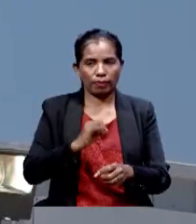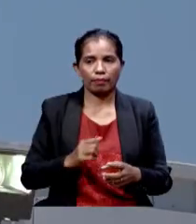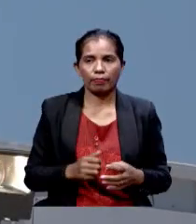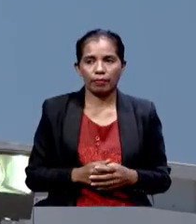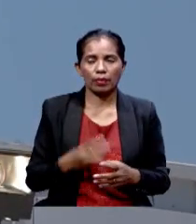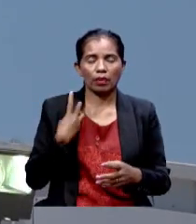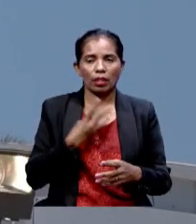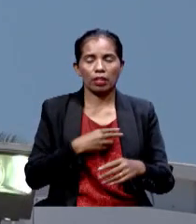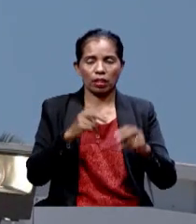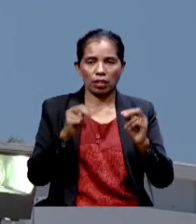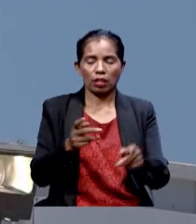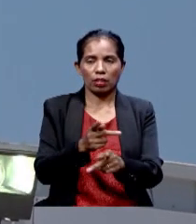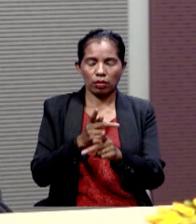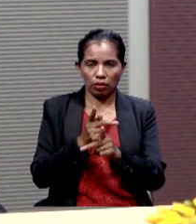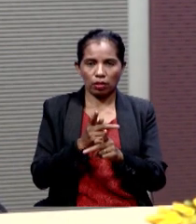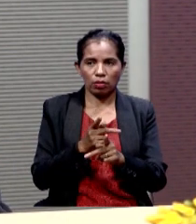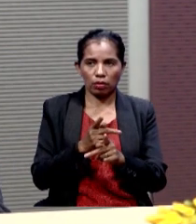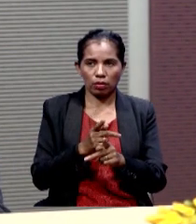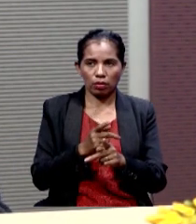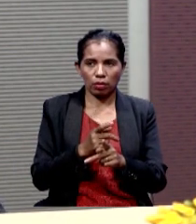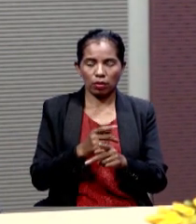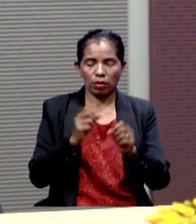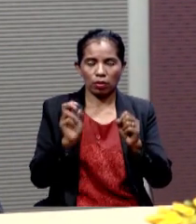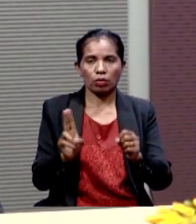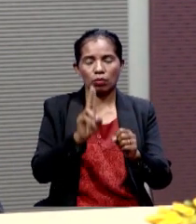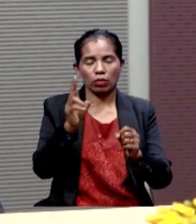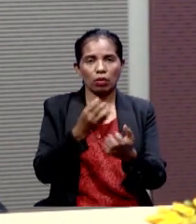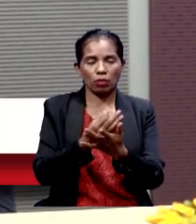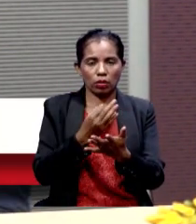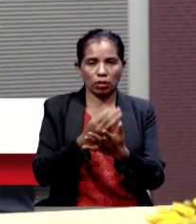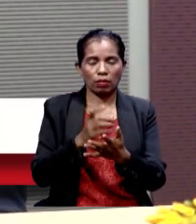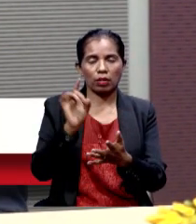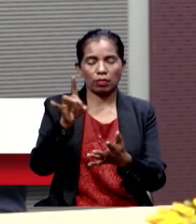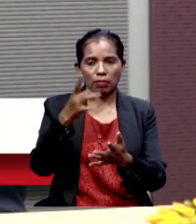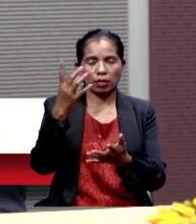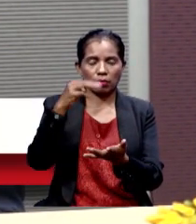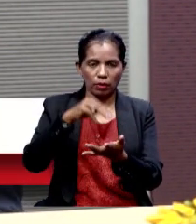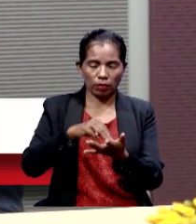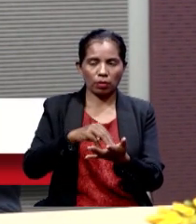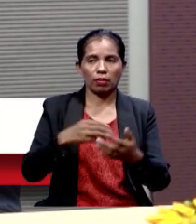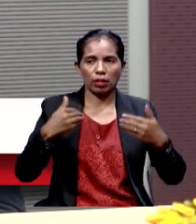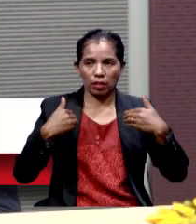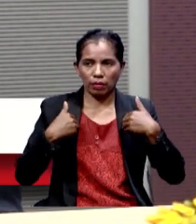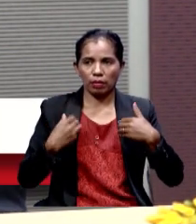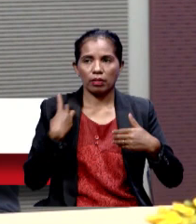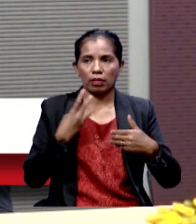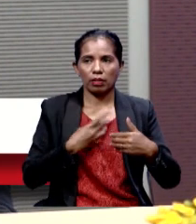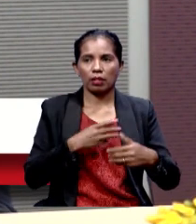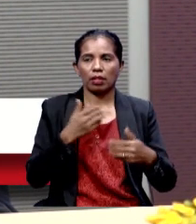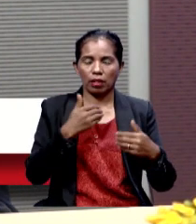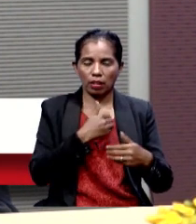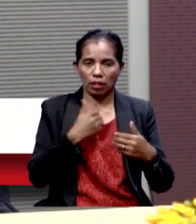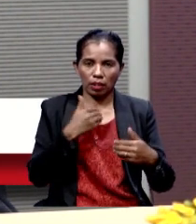tem que cuidar, gere 18 bilhões no meu meio aí. Também rento e tem a substituição de